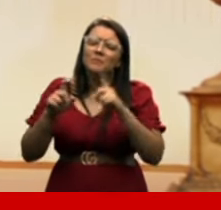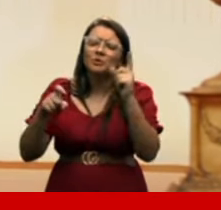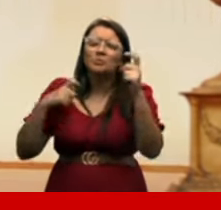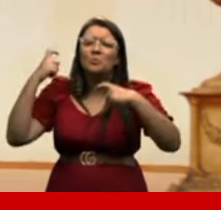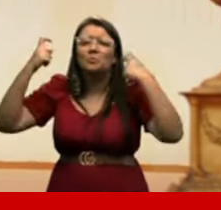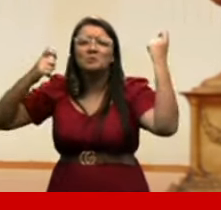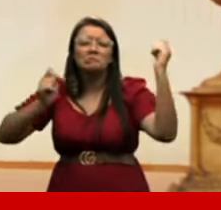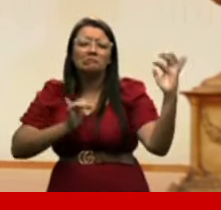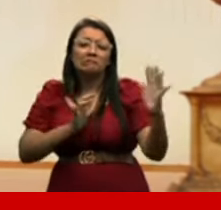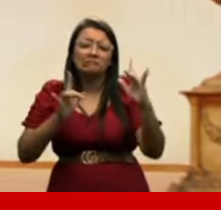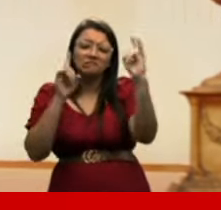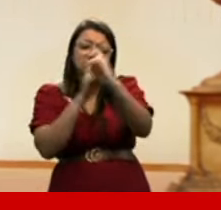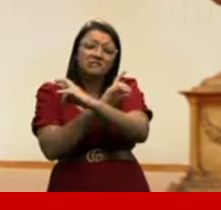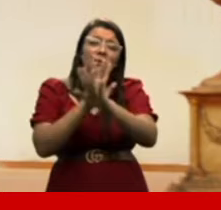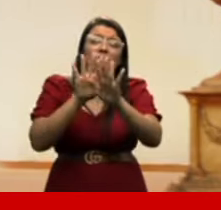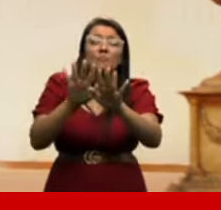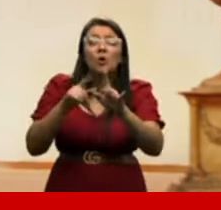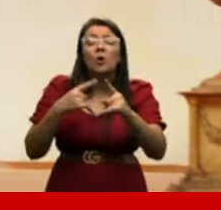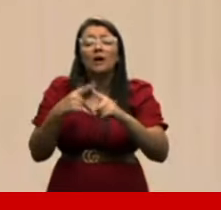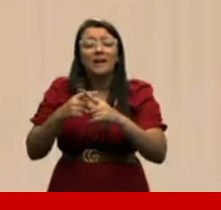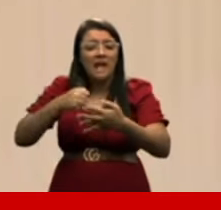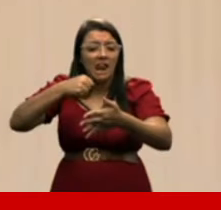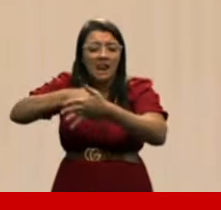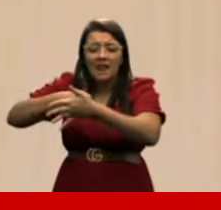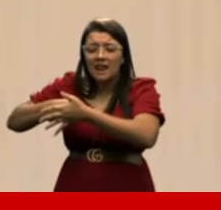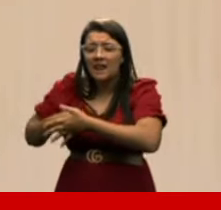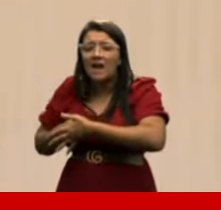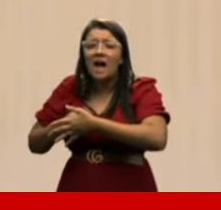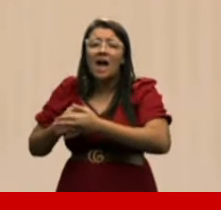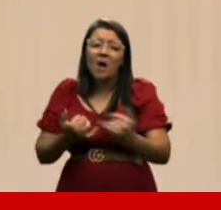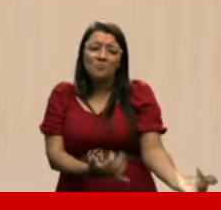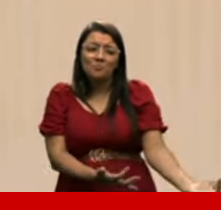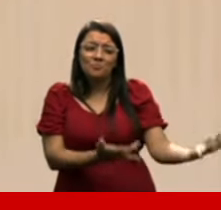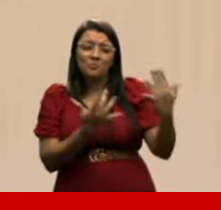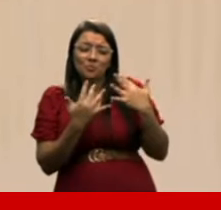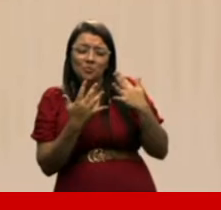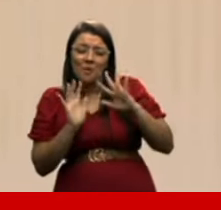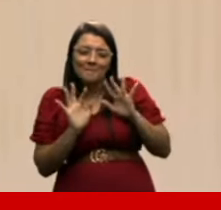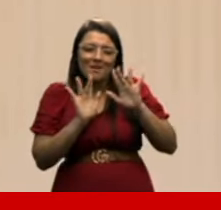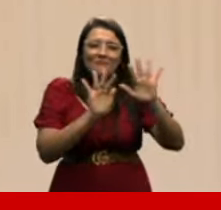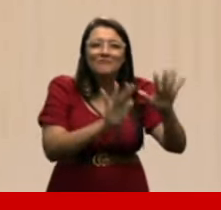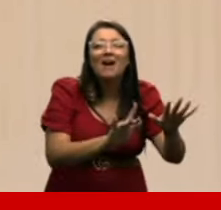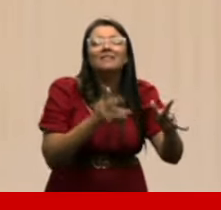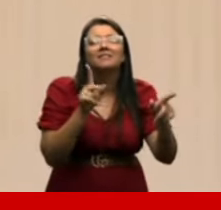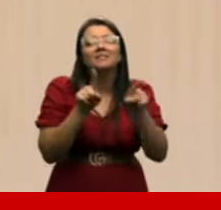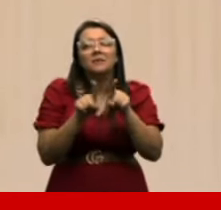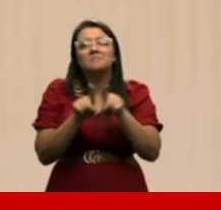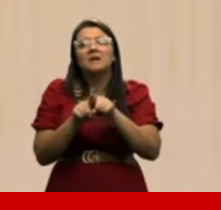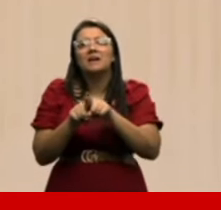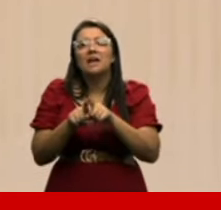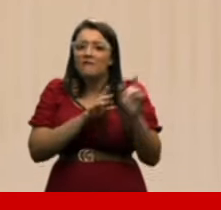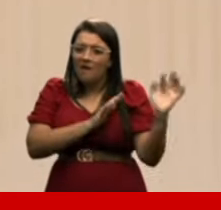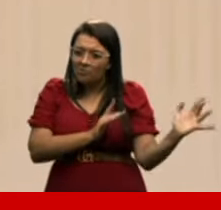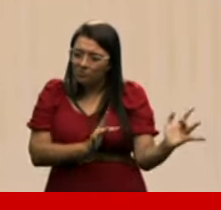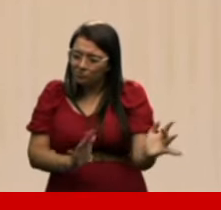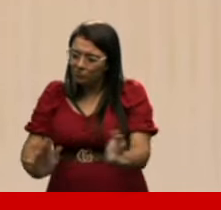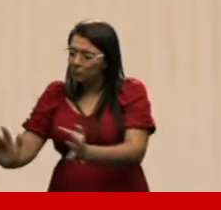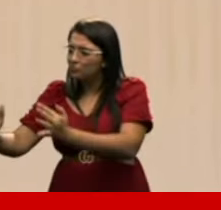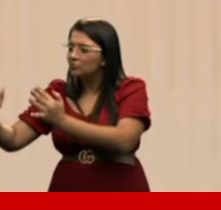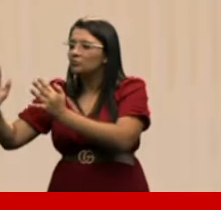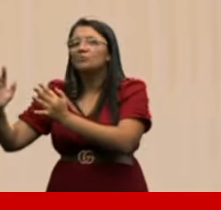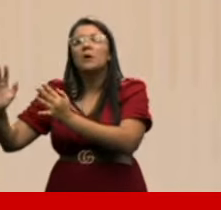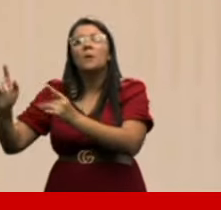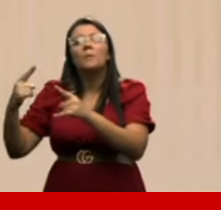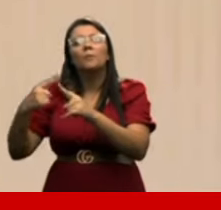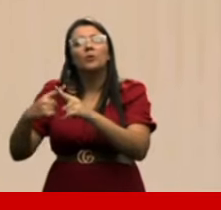tribulação, porque a luta vem e passa. Ela não fica o tempo todo, não. Ela passa